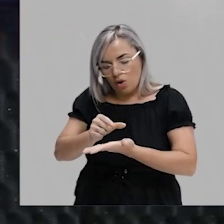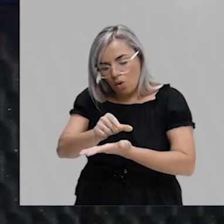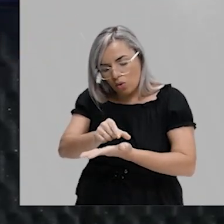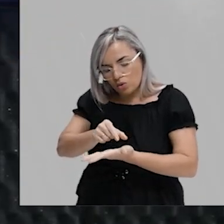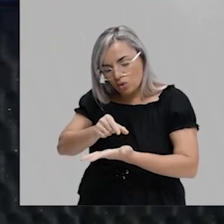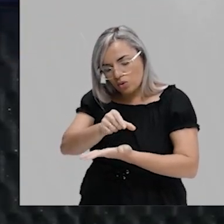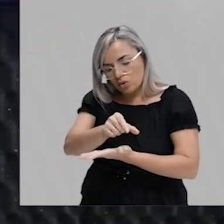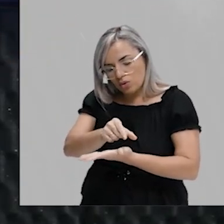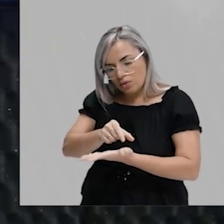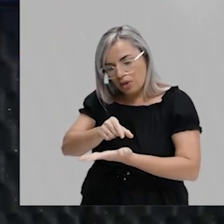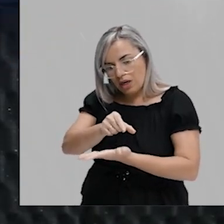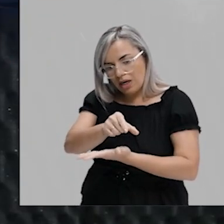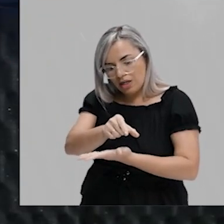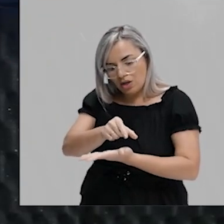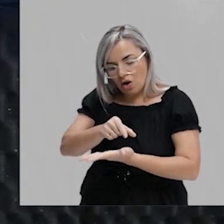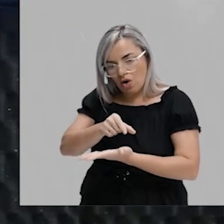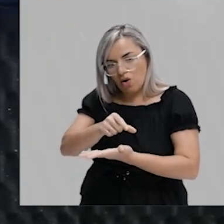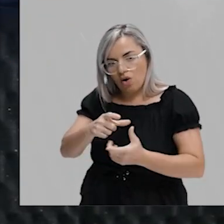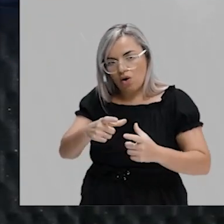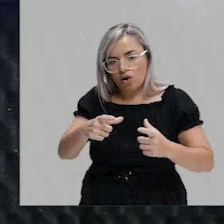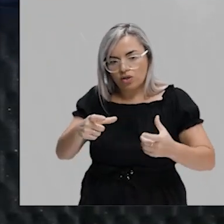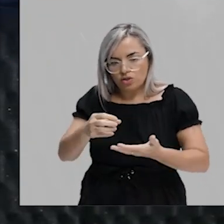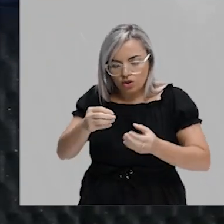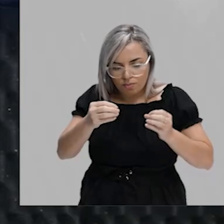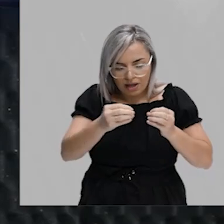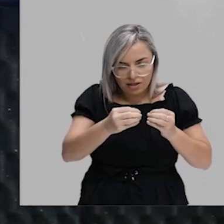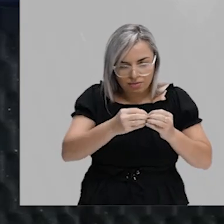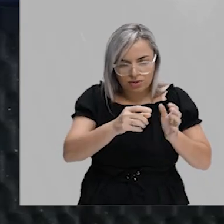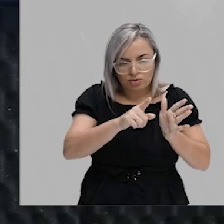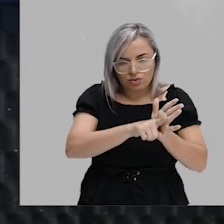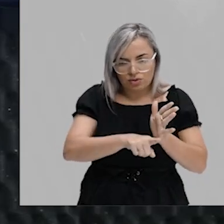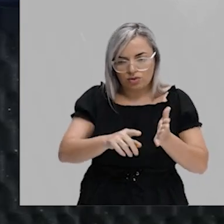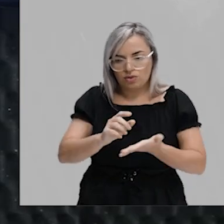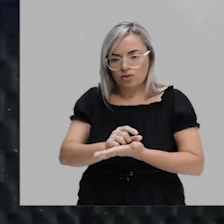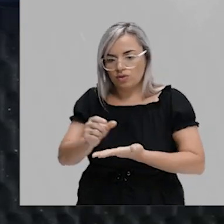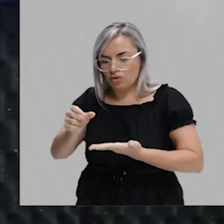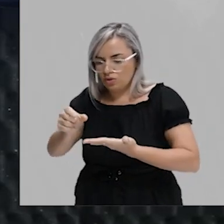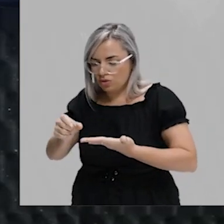maiores estão logo mais atrás, ok? E aí a gente vai ter,